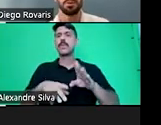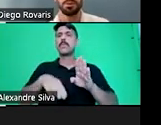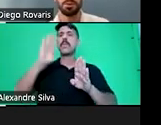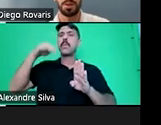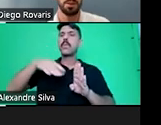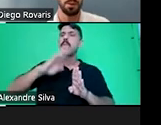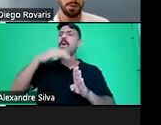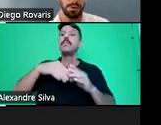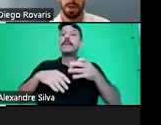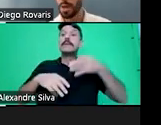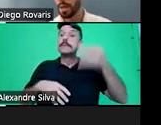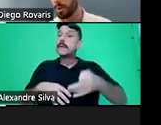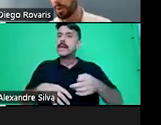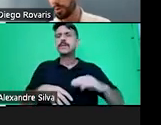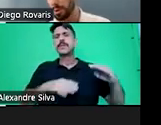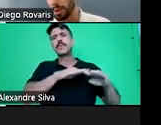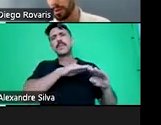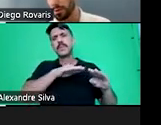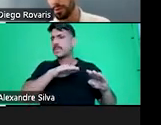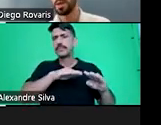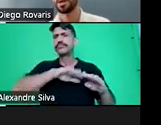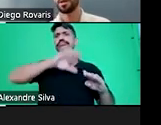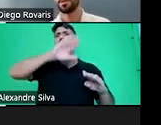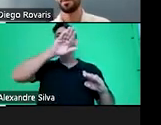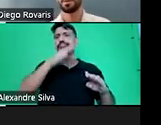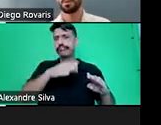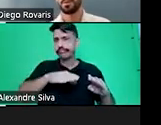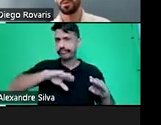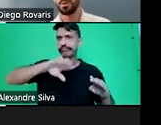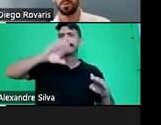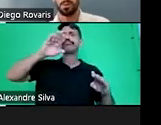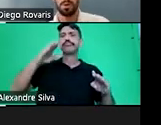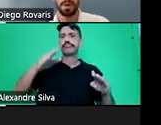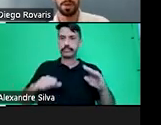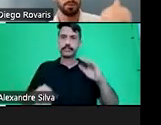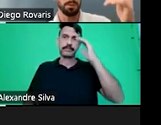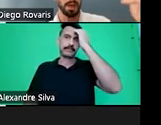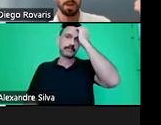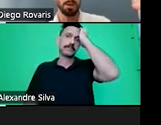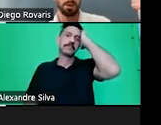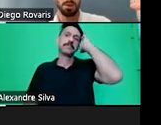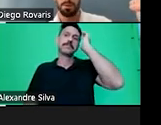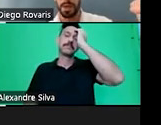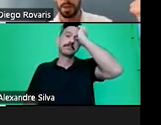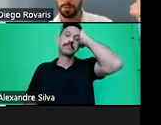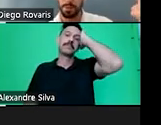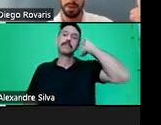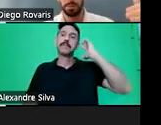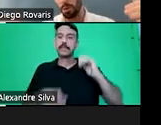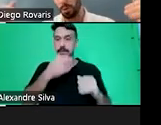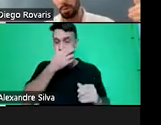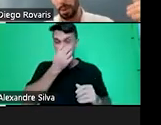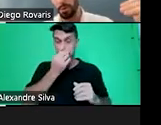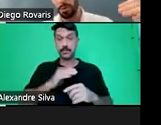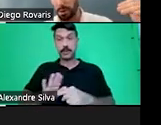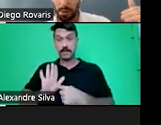tem alguns indivíduos que, por algum motivo, em um momento têm o diagnóstico completo, em